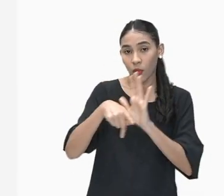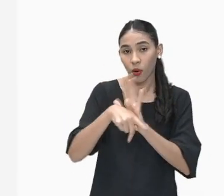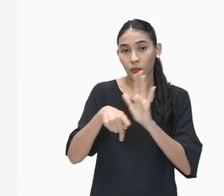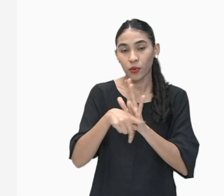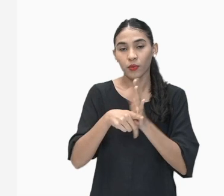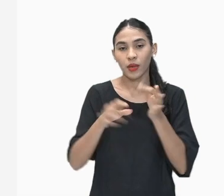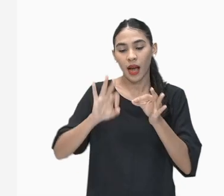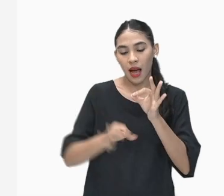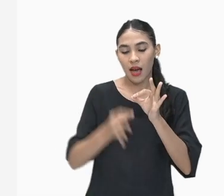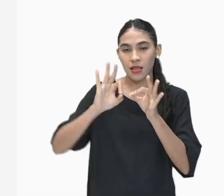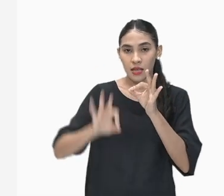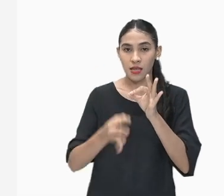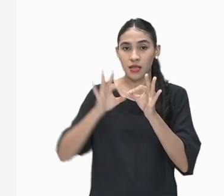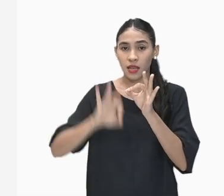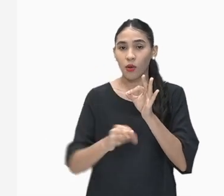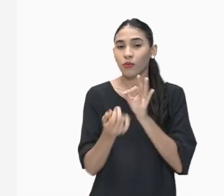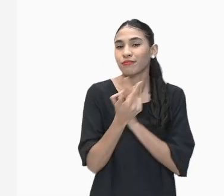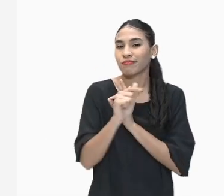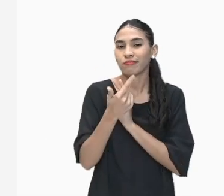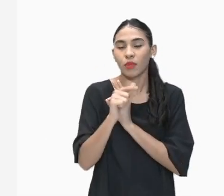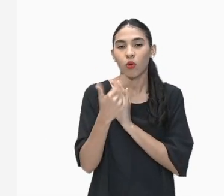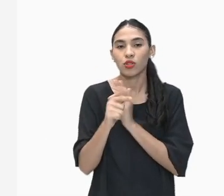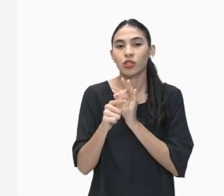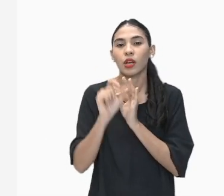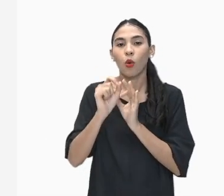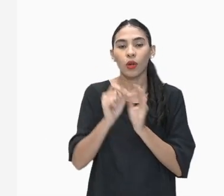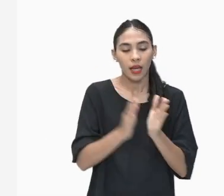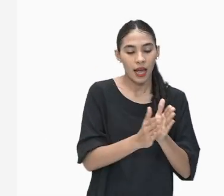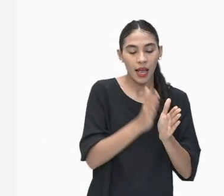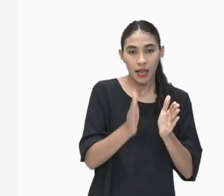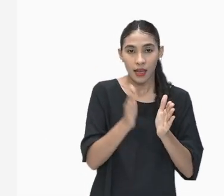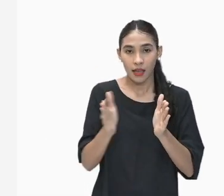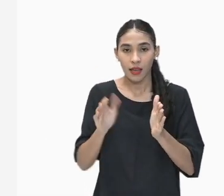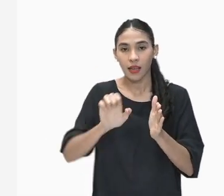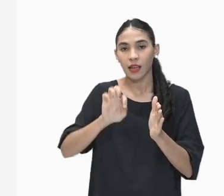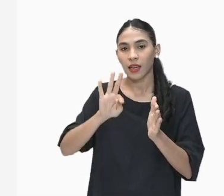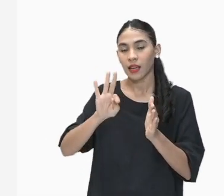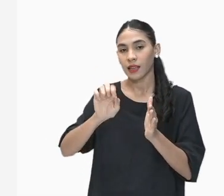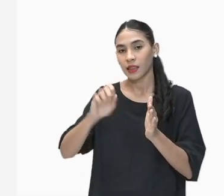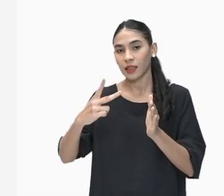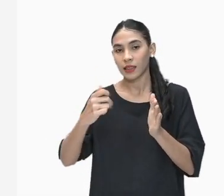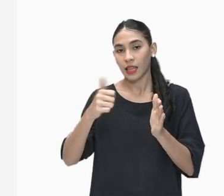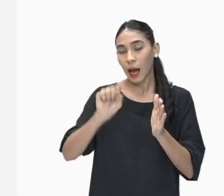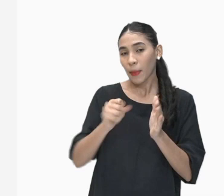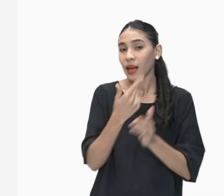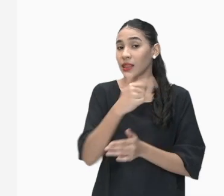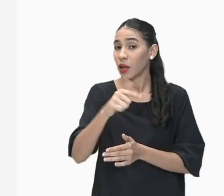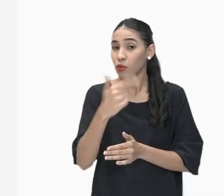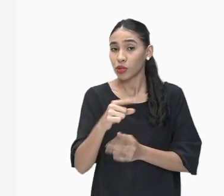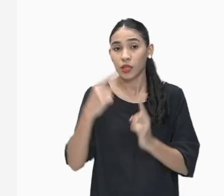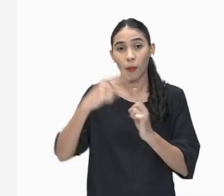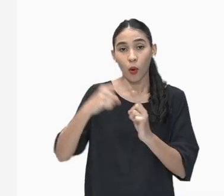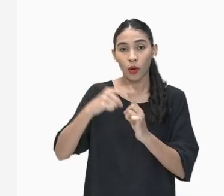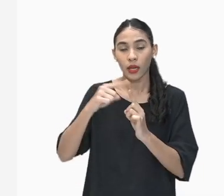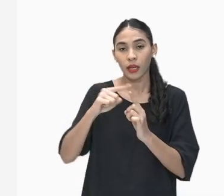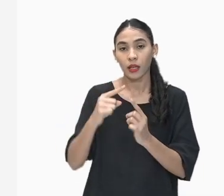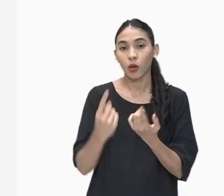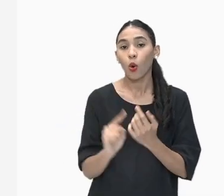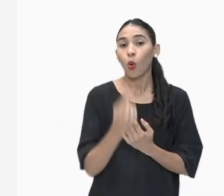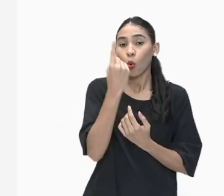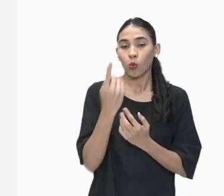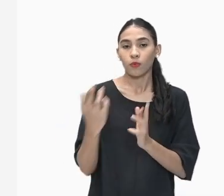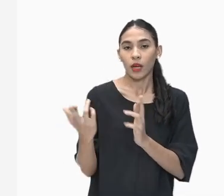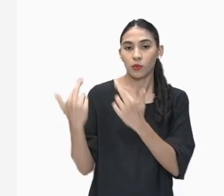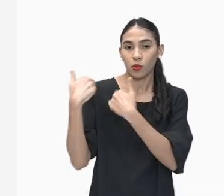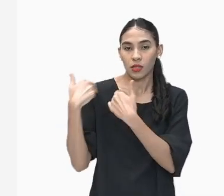sistema artesanal, não havia a produção por etapas, pois o mesmo trabalhador que iniciava o